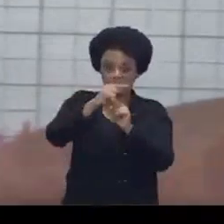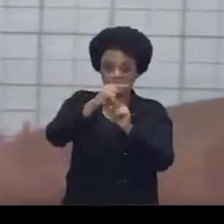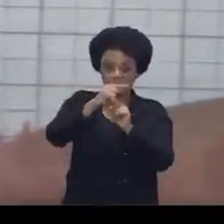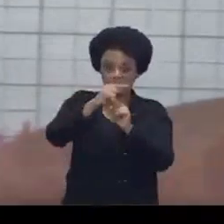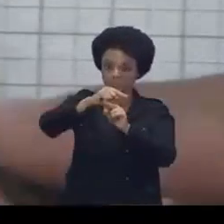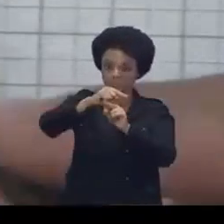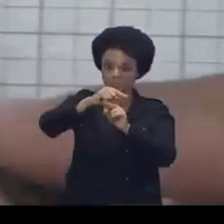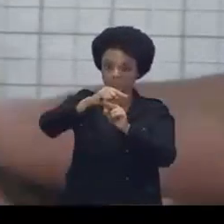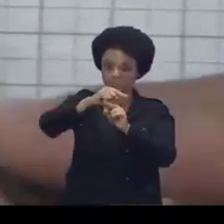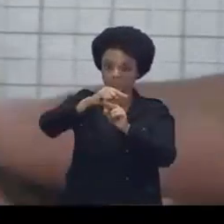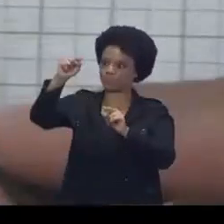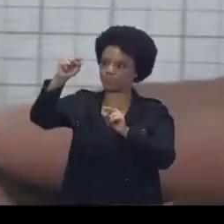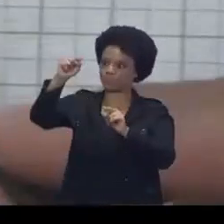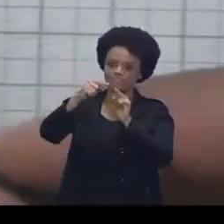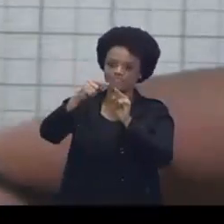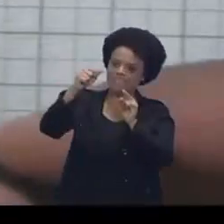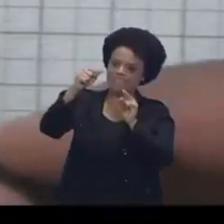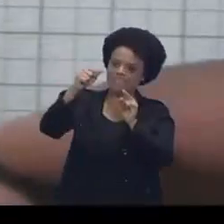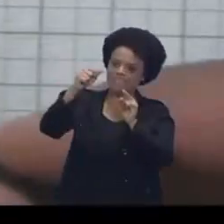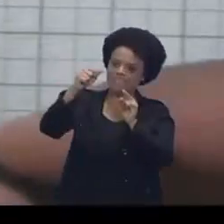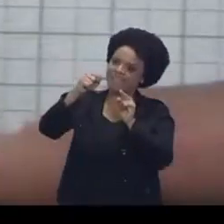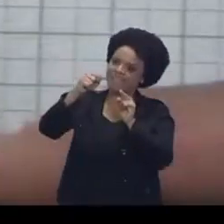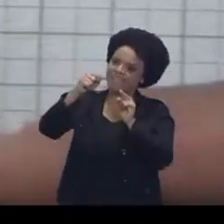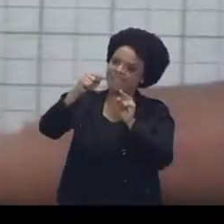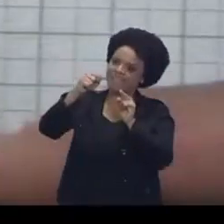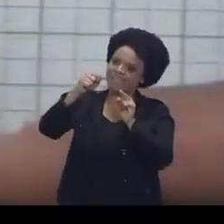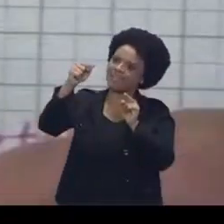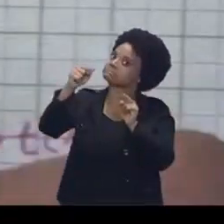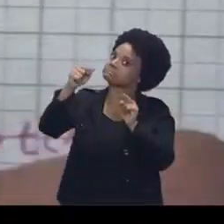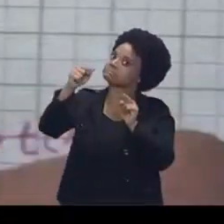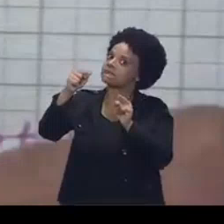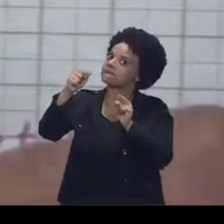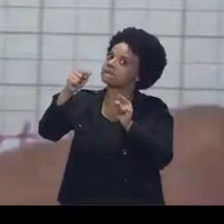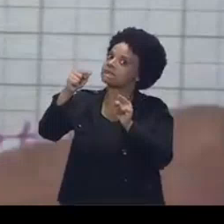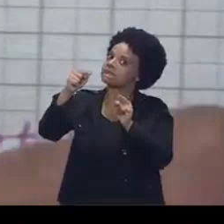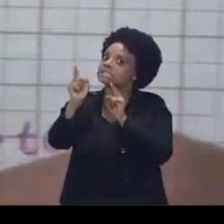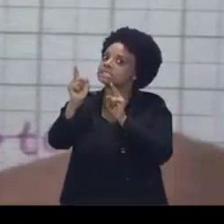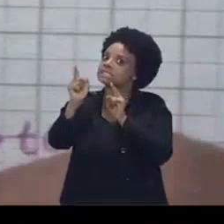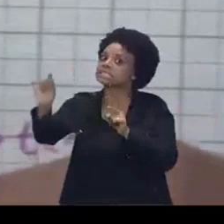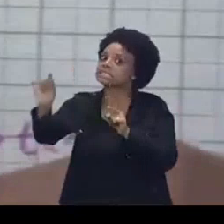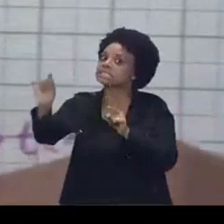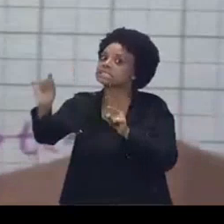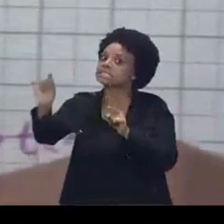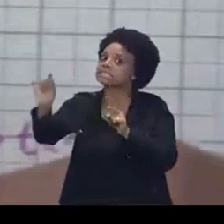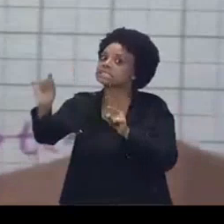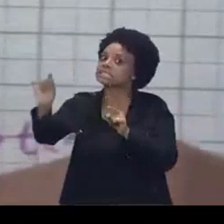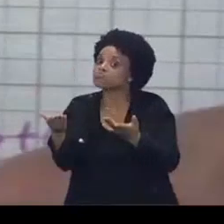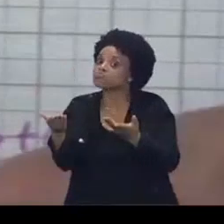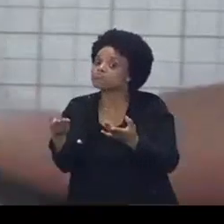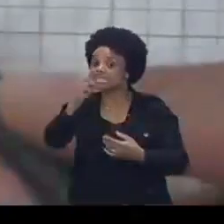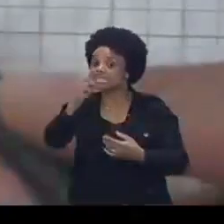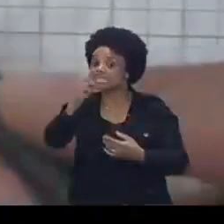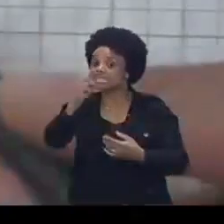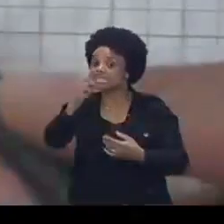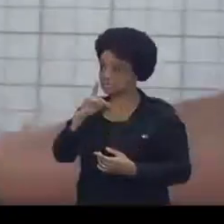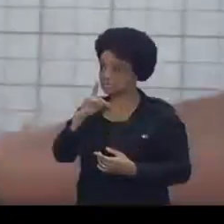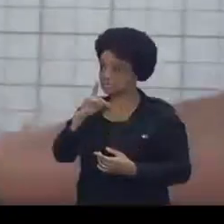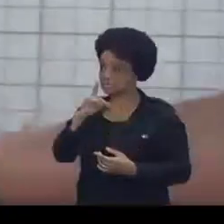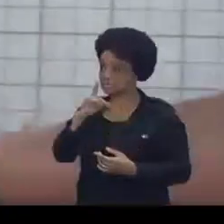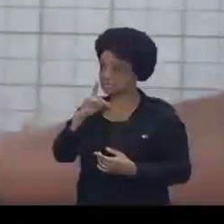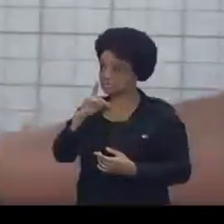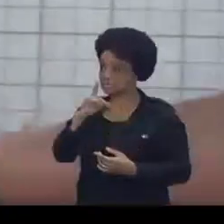dessa minha curva. Então, se eu tenho aqui, olha que interessante, se eu tenho aqui essa